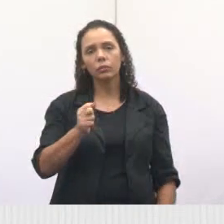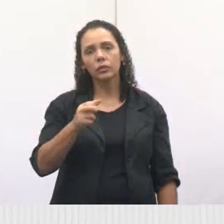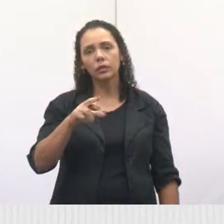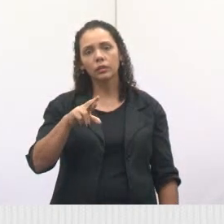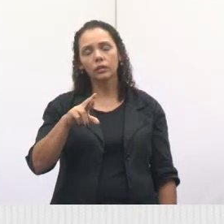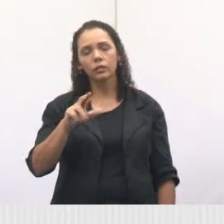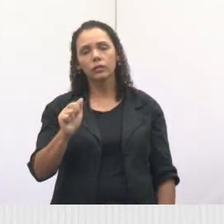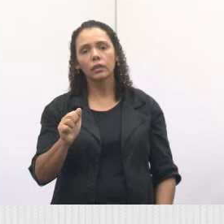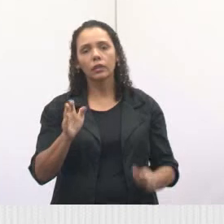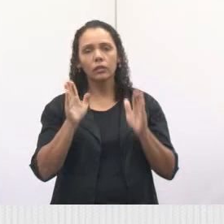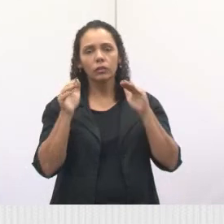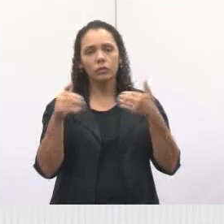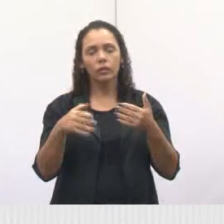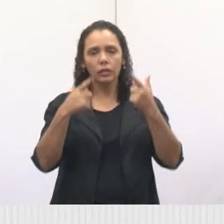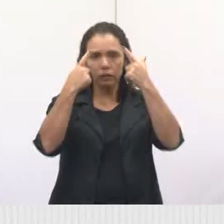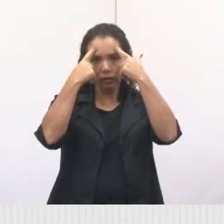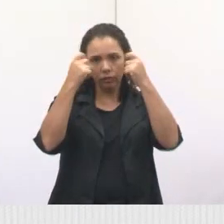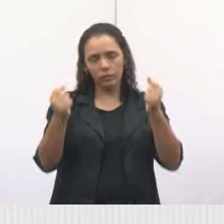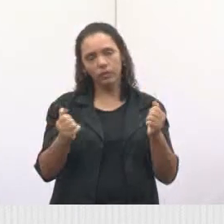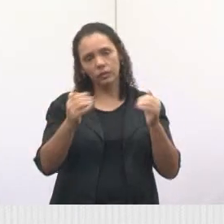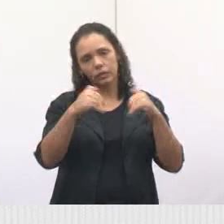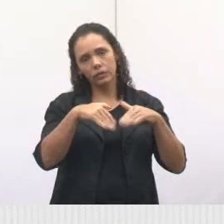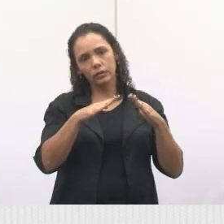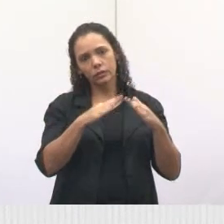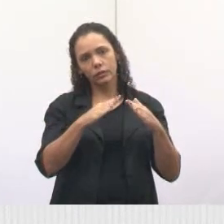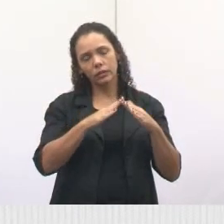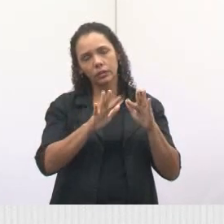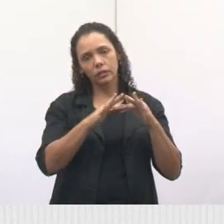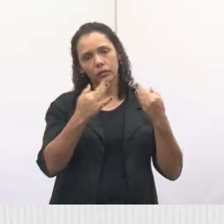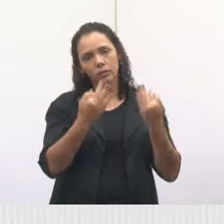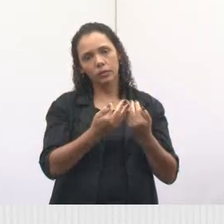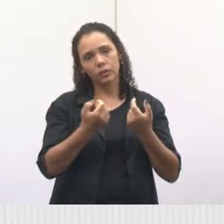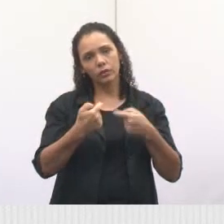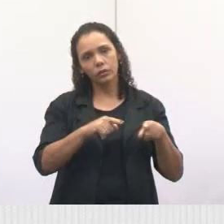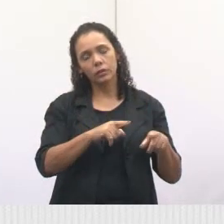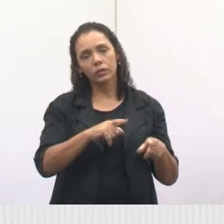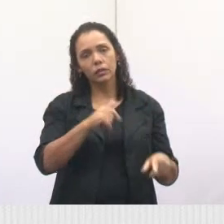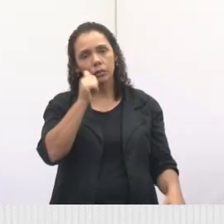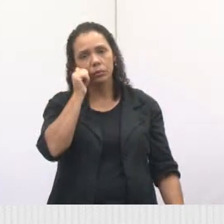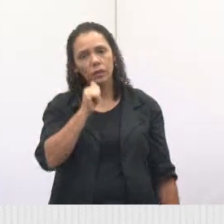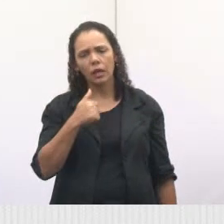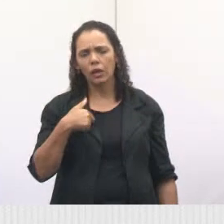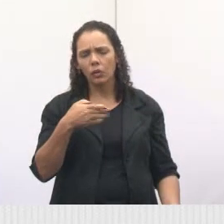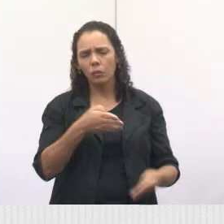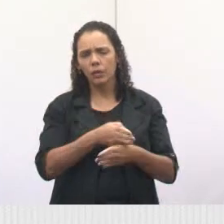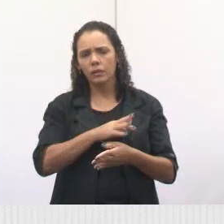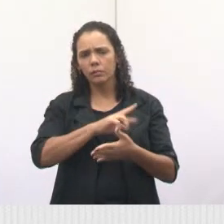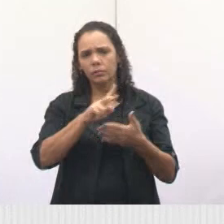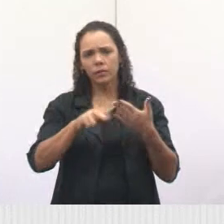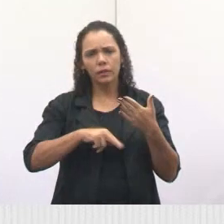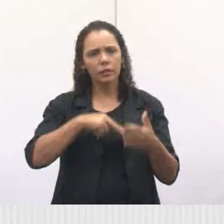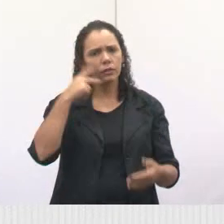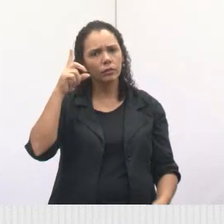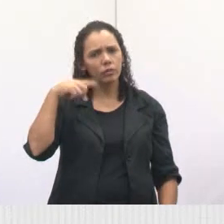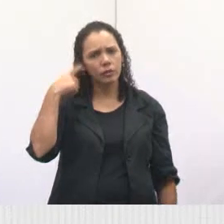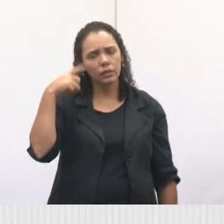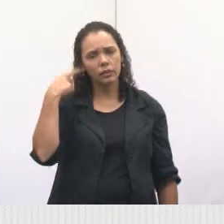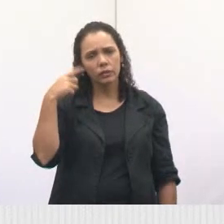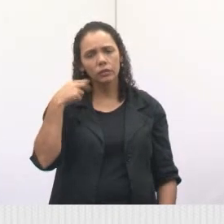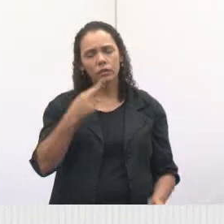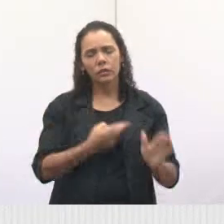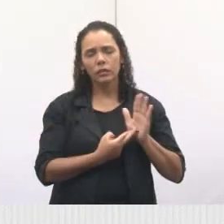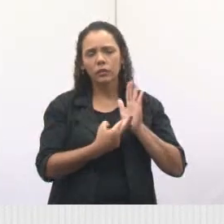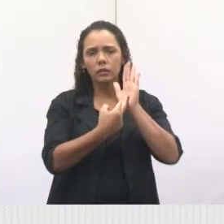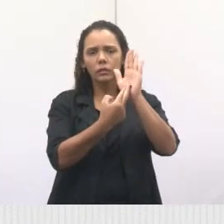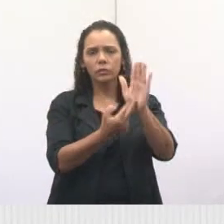violência doméstica e familiar contra a mulher. Estive lá com vários advogados, advogadas,